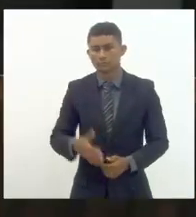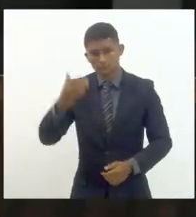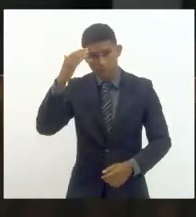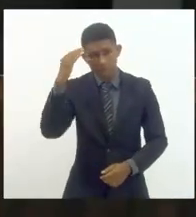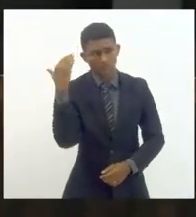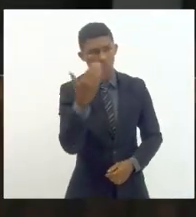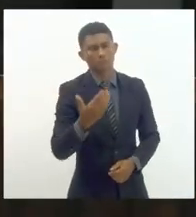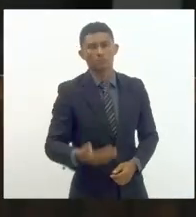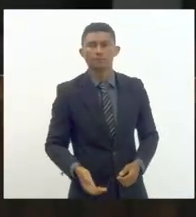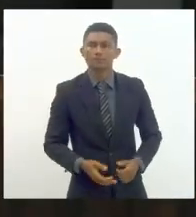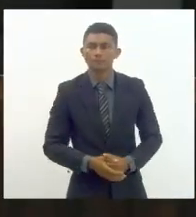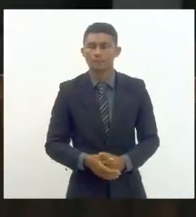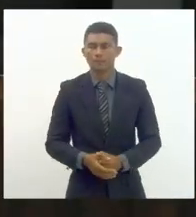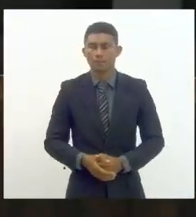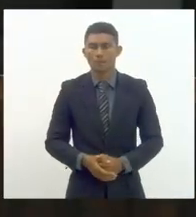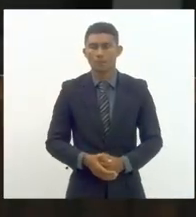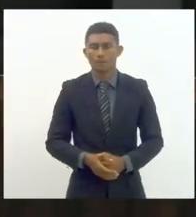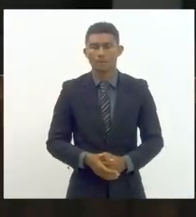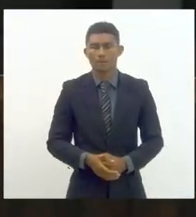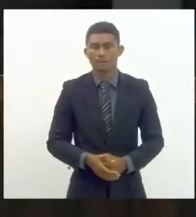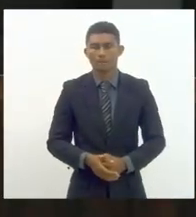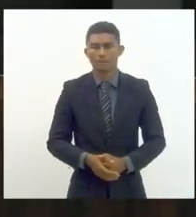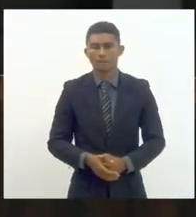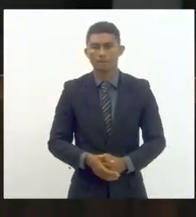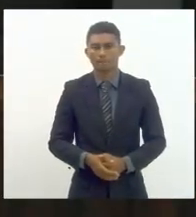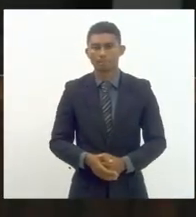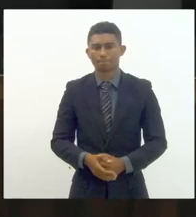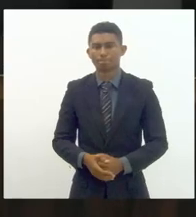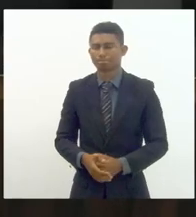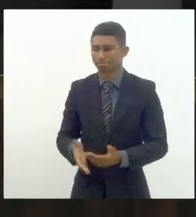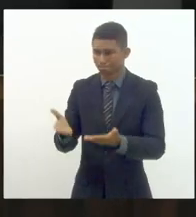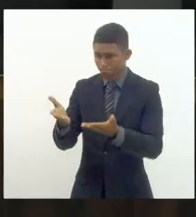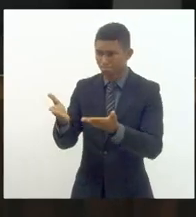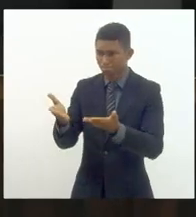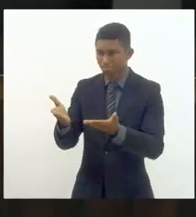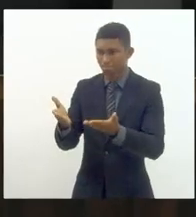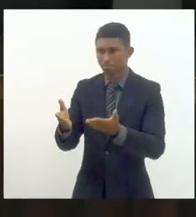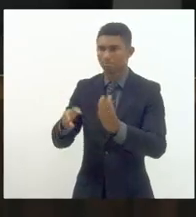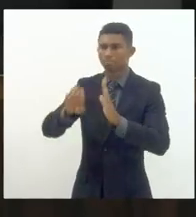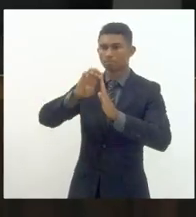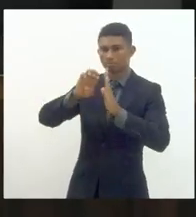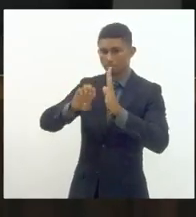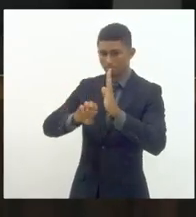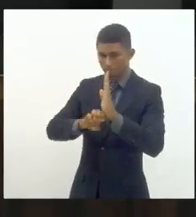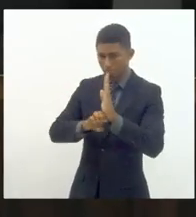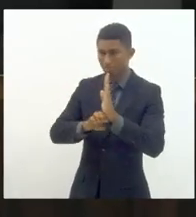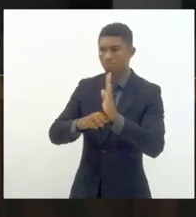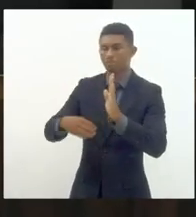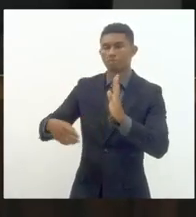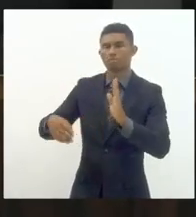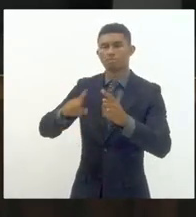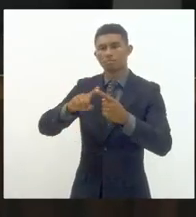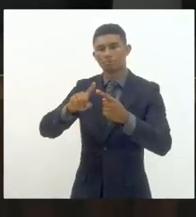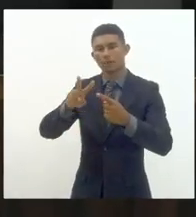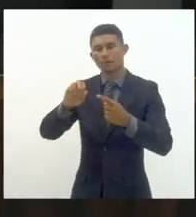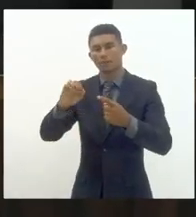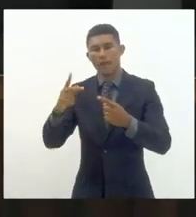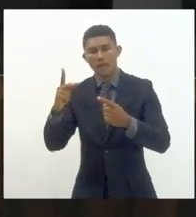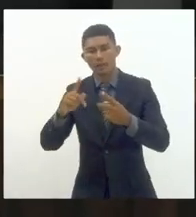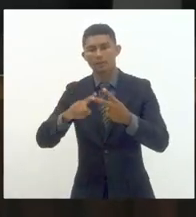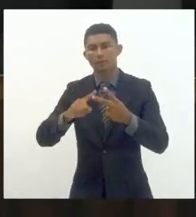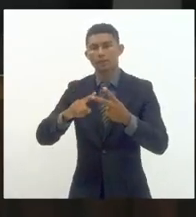Então, deputado Rodrigo, acatadas as emendas do Valdec, Luiz Paulo,